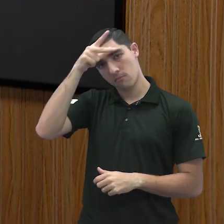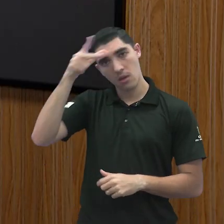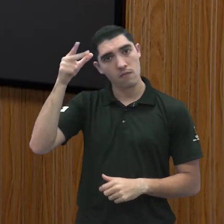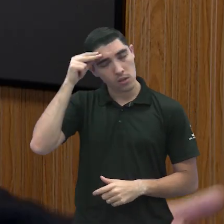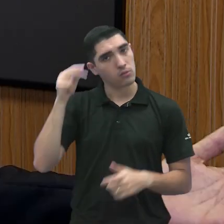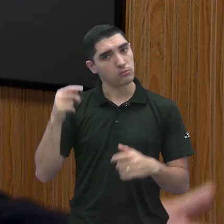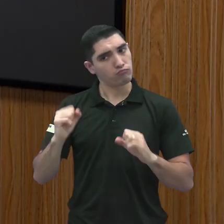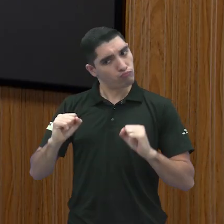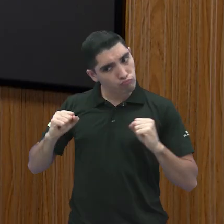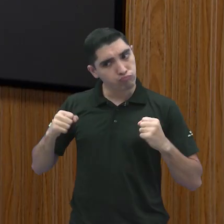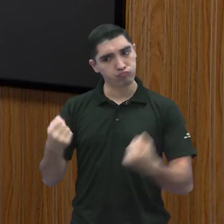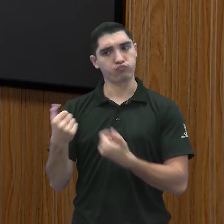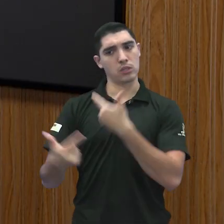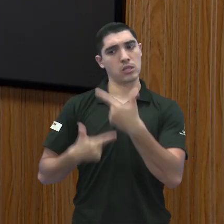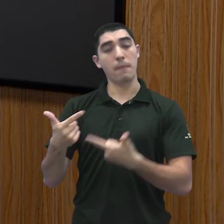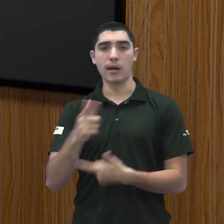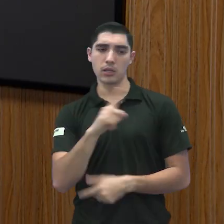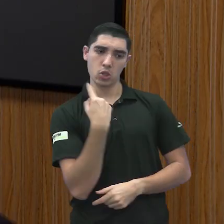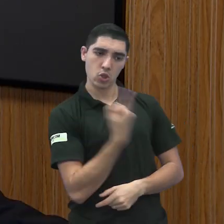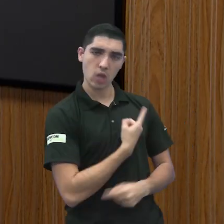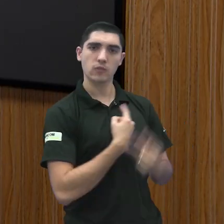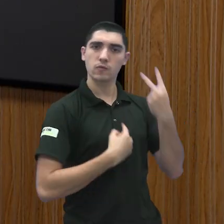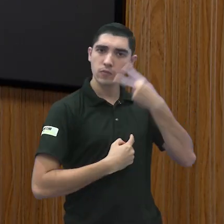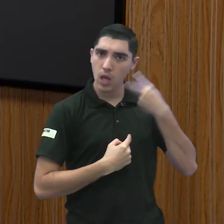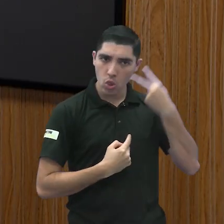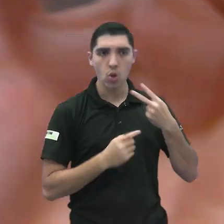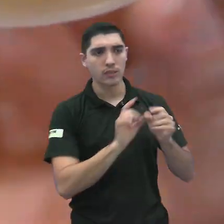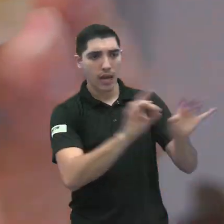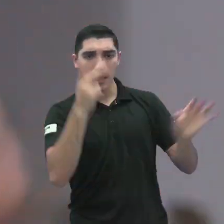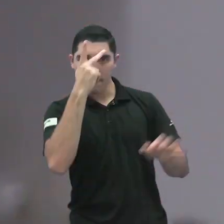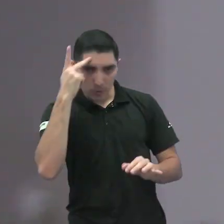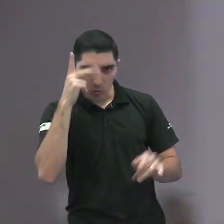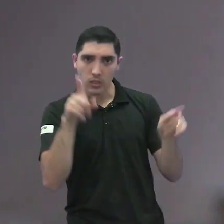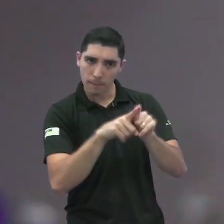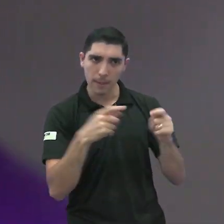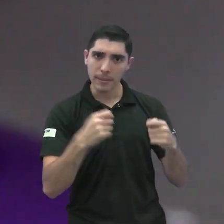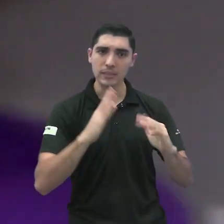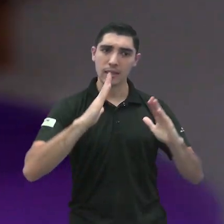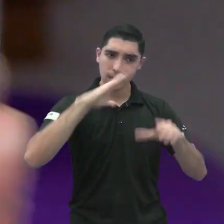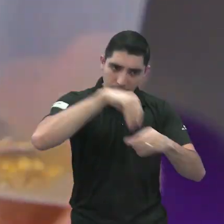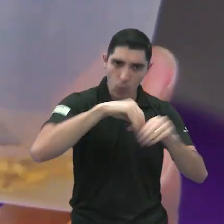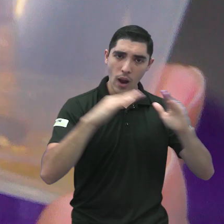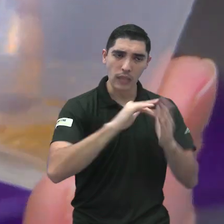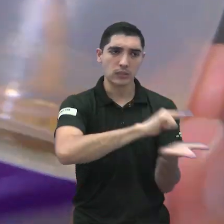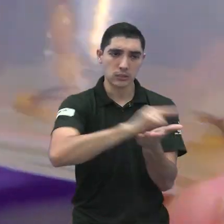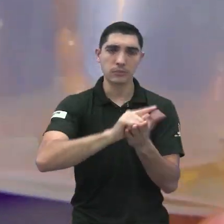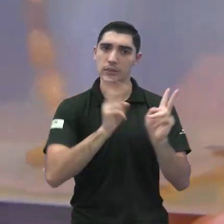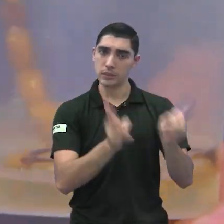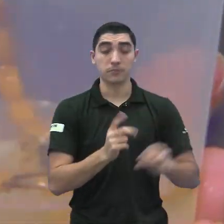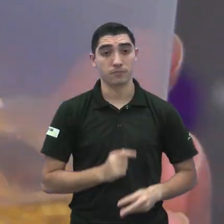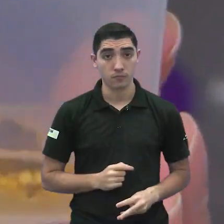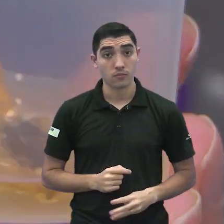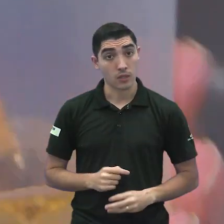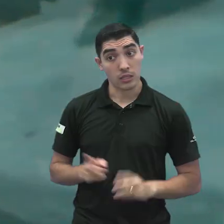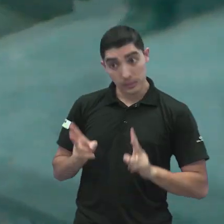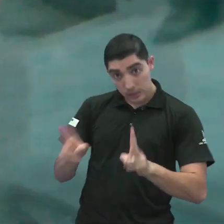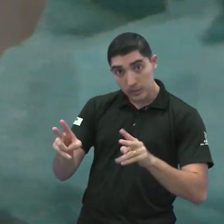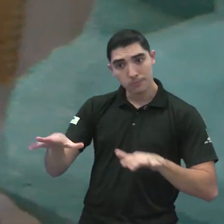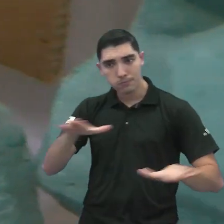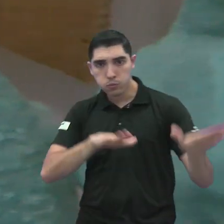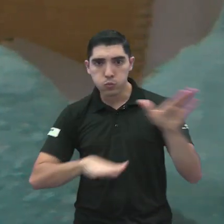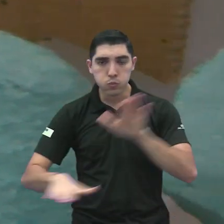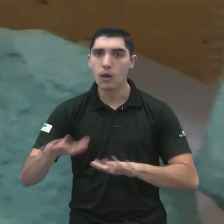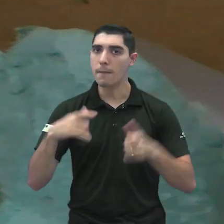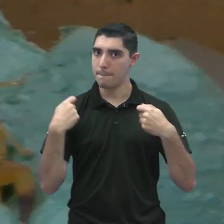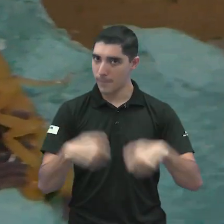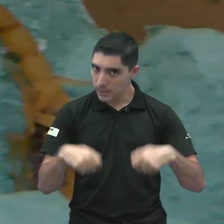também temos que fazer a nossa, na nossa casa, do nosso quintal. Todo cuidado é pouco quando se trata de escorpiões. Além da